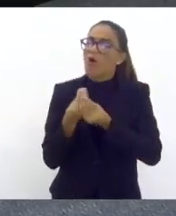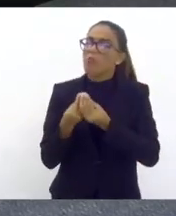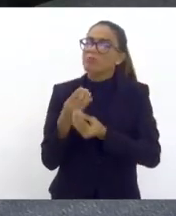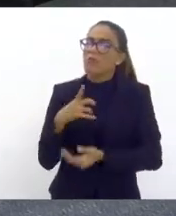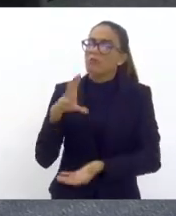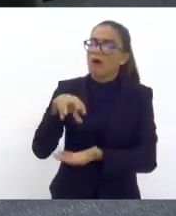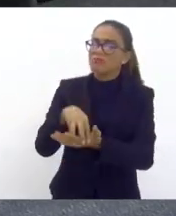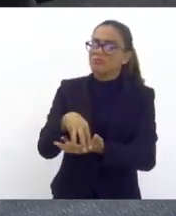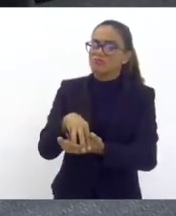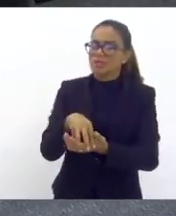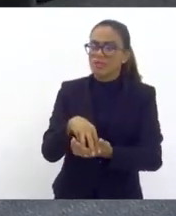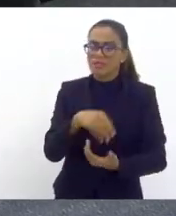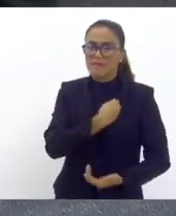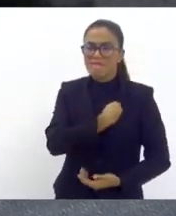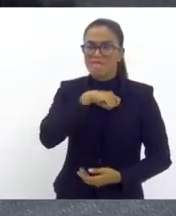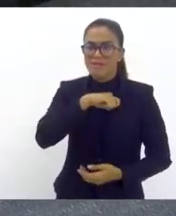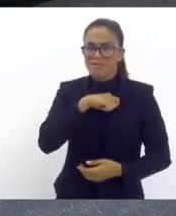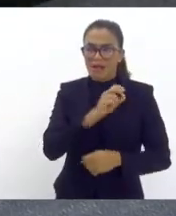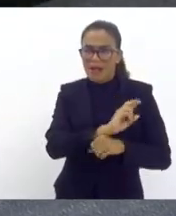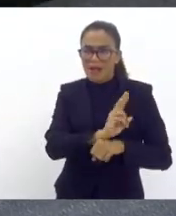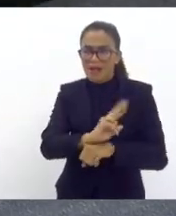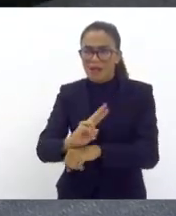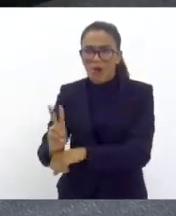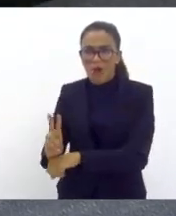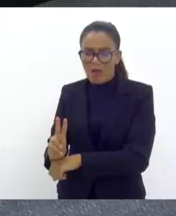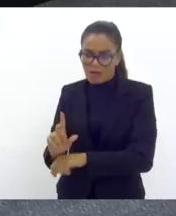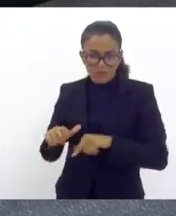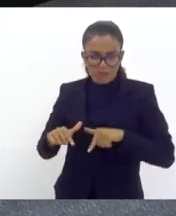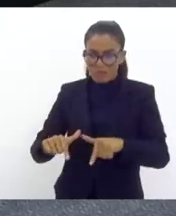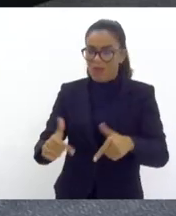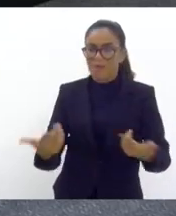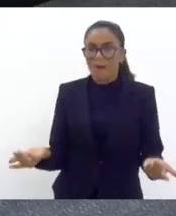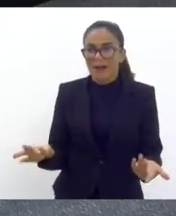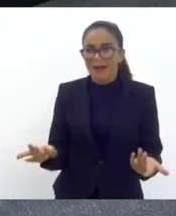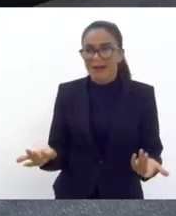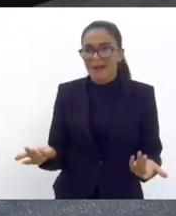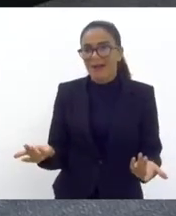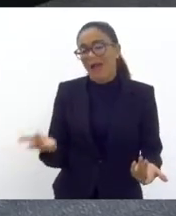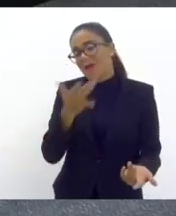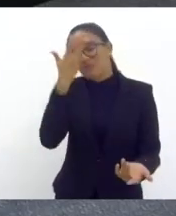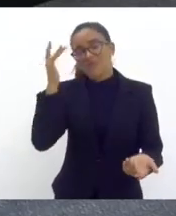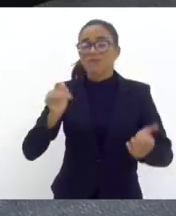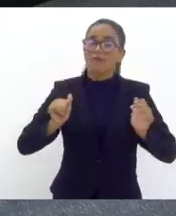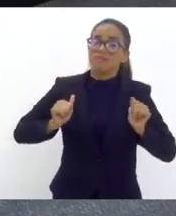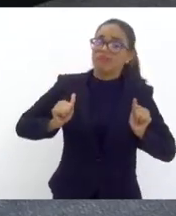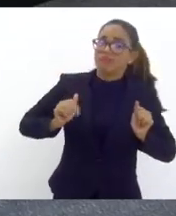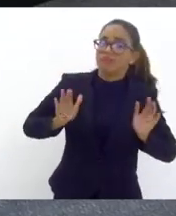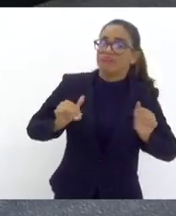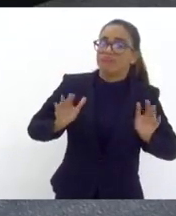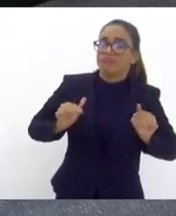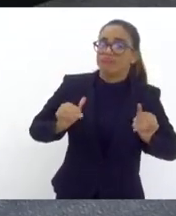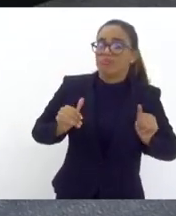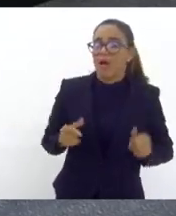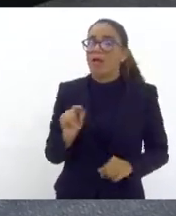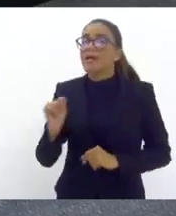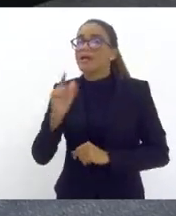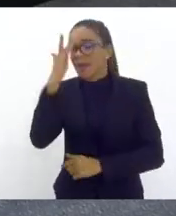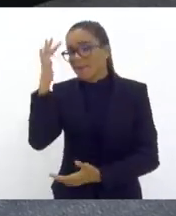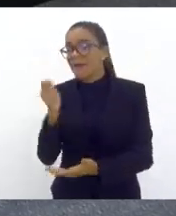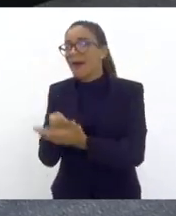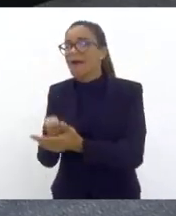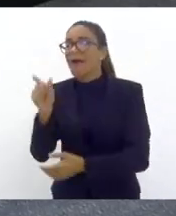se ela fiscaliza se ela não regula se ela não cobra aí fica todo mundo muito bem à vontade e quem tá pagando o preço disso